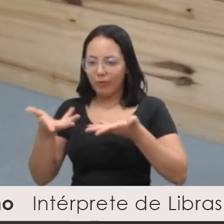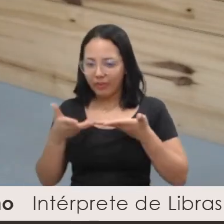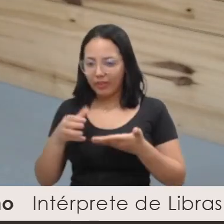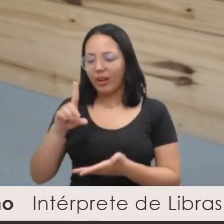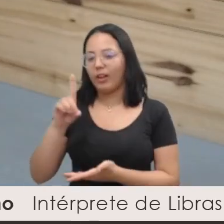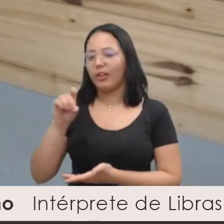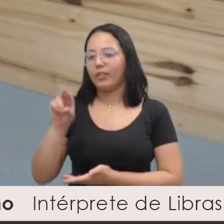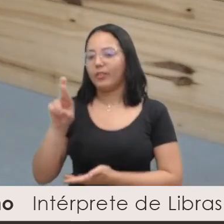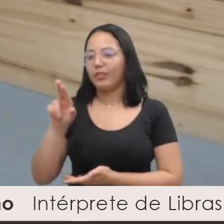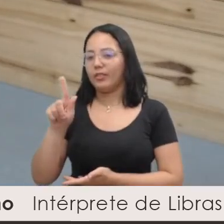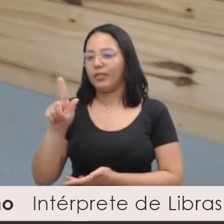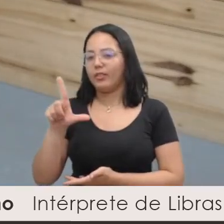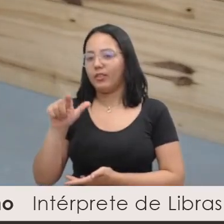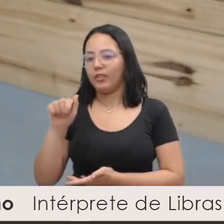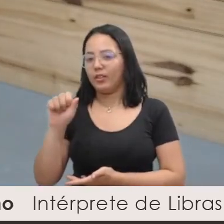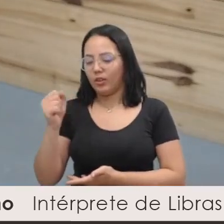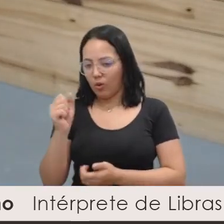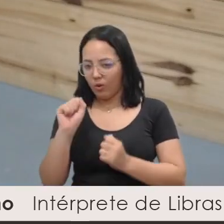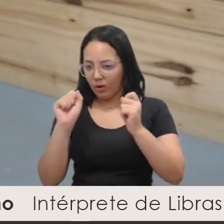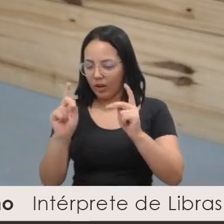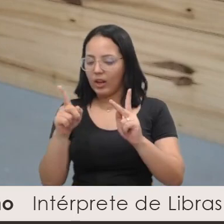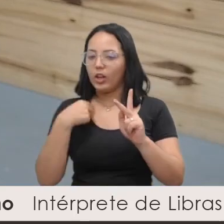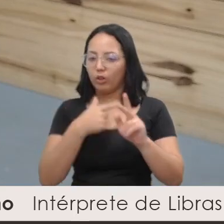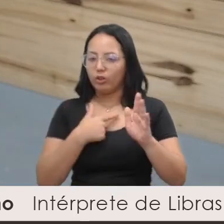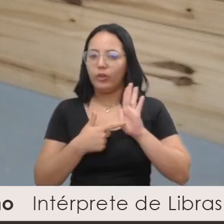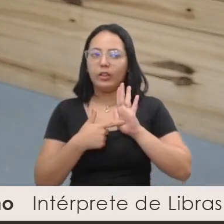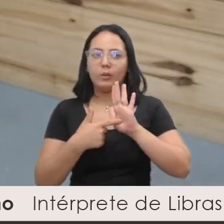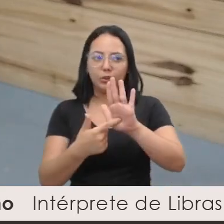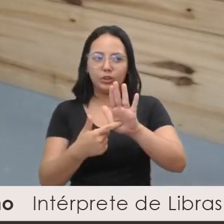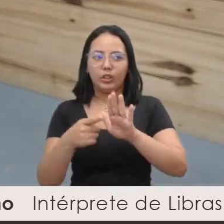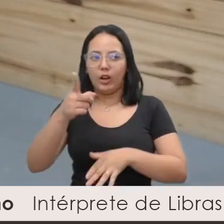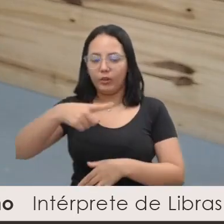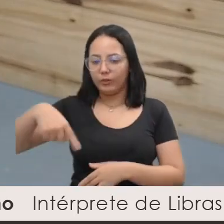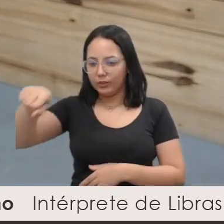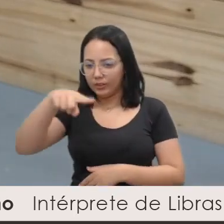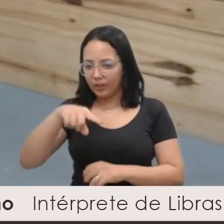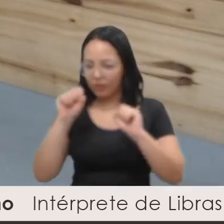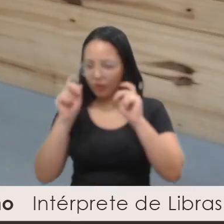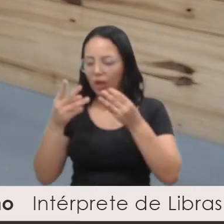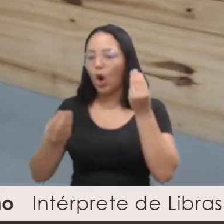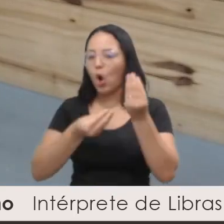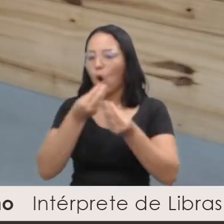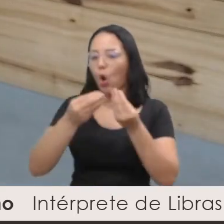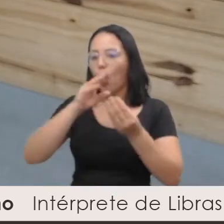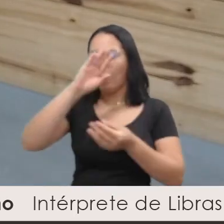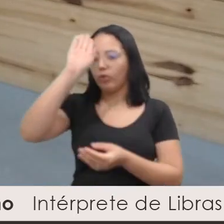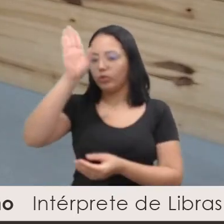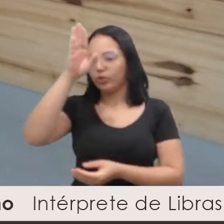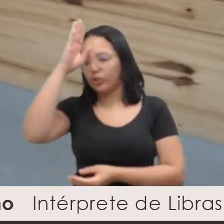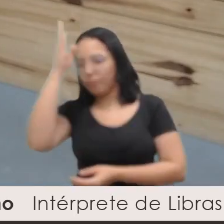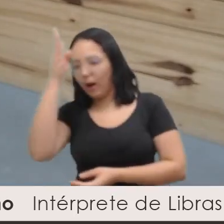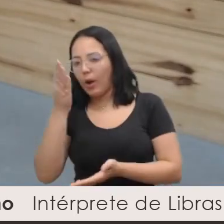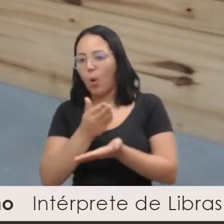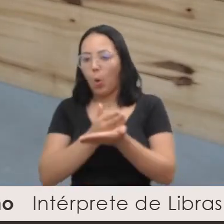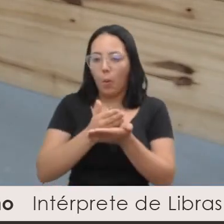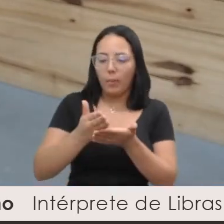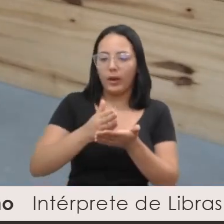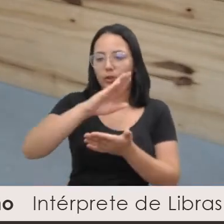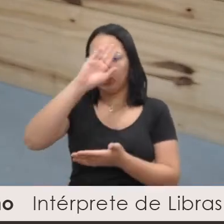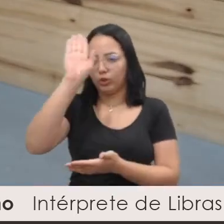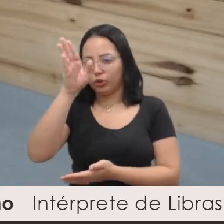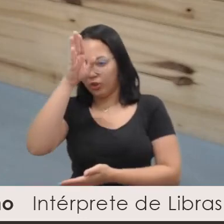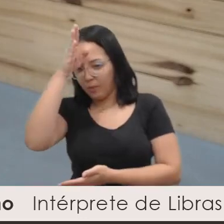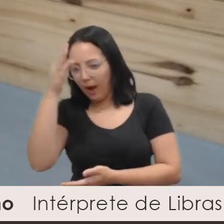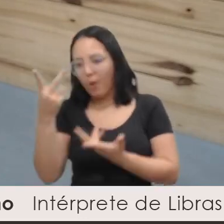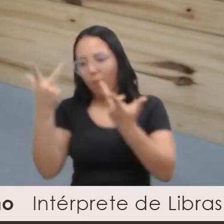Douglas, tá? A gente vai fazer uma demonstração aqui de um desmaio, o início de um desmaio, né, como